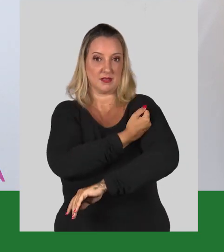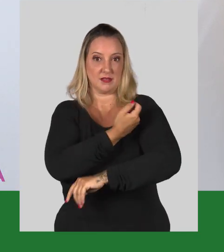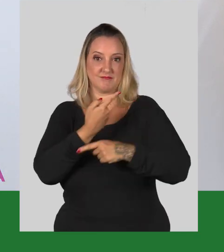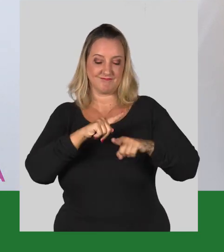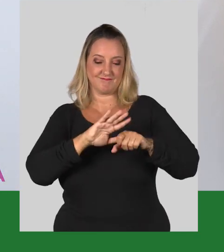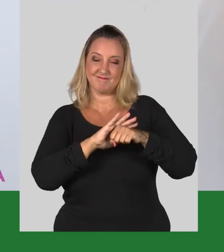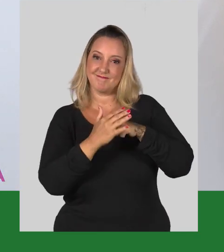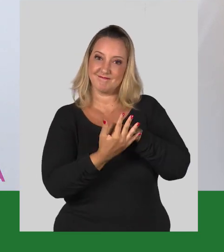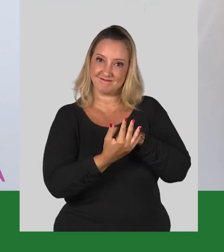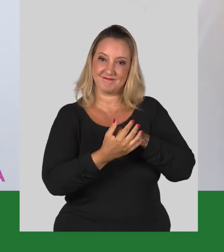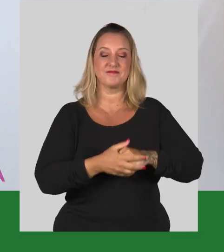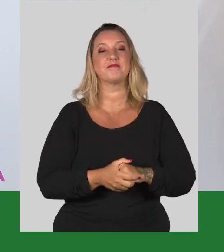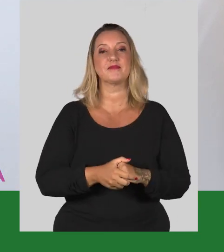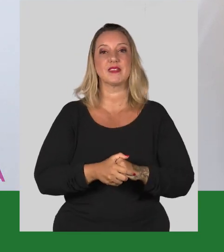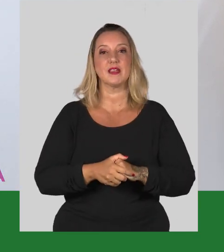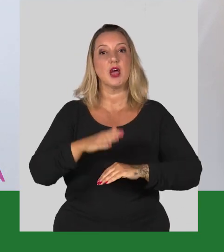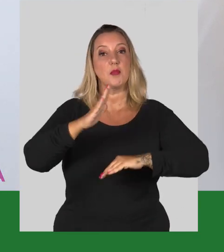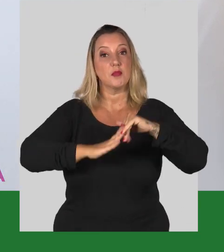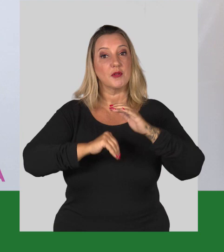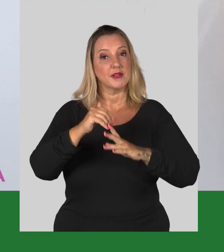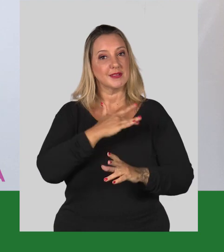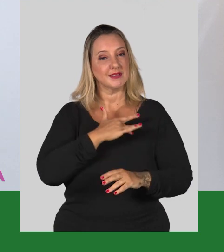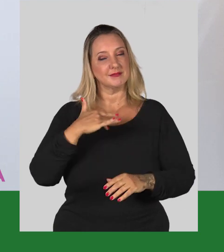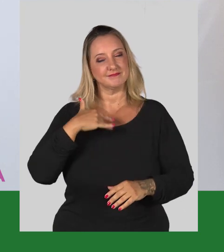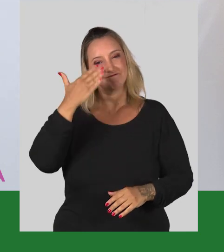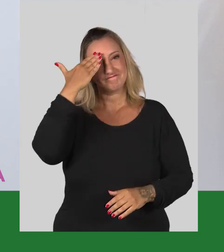contra o Covid-19. Trabalhadores da